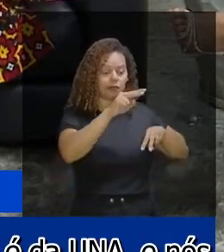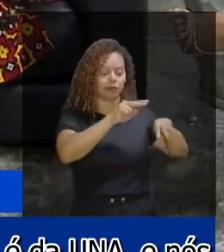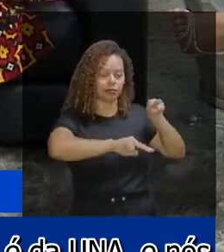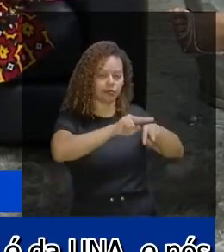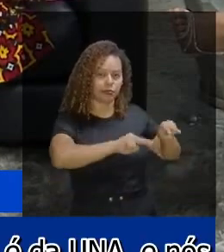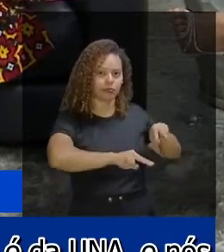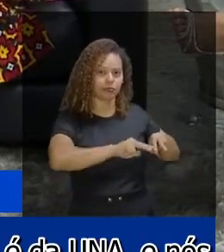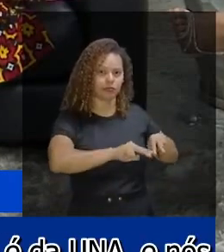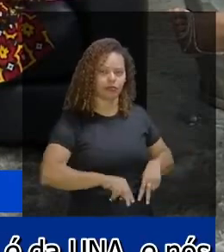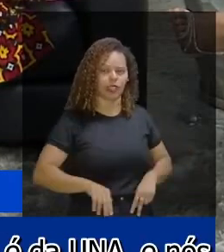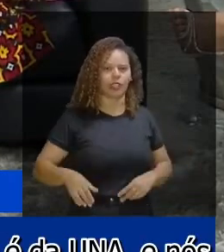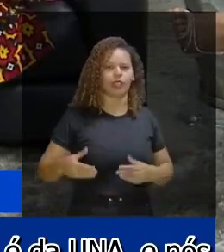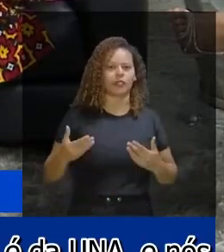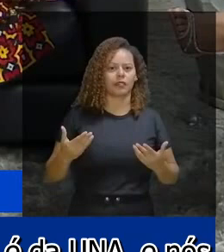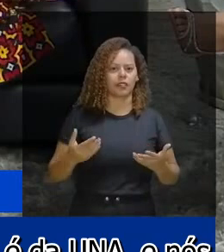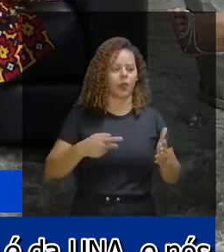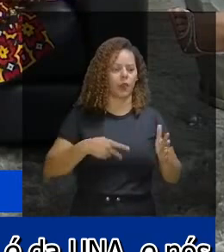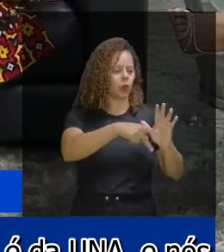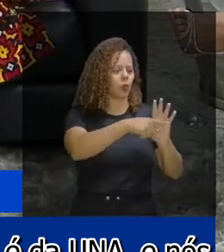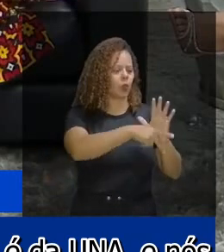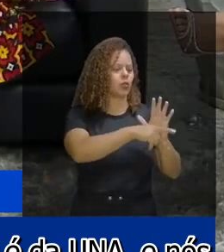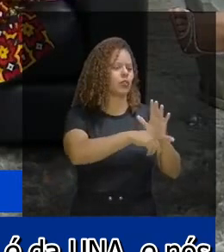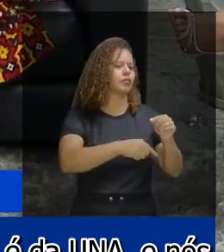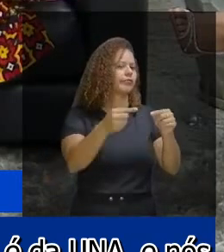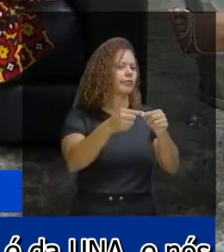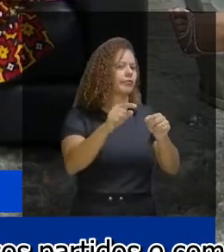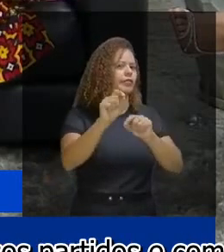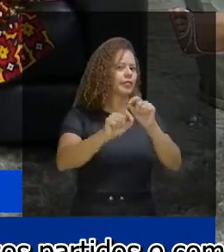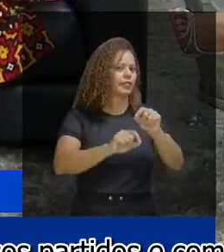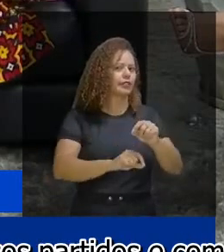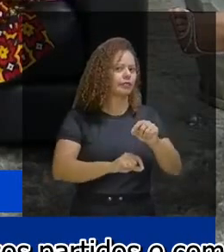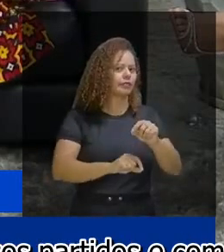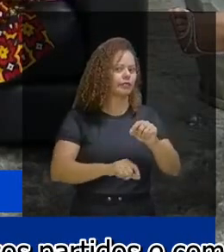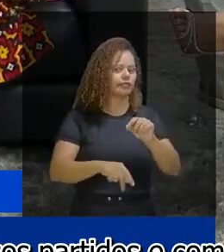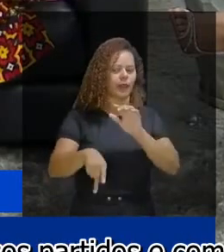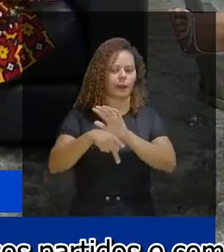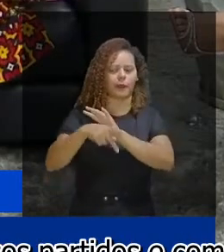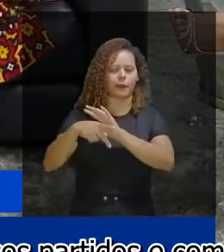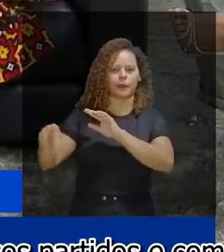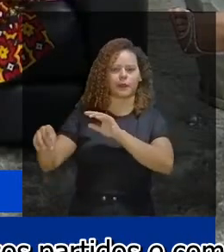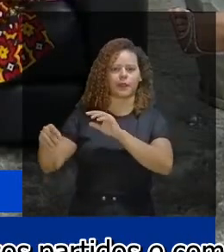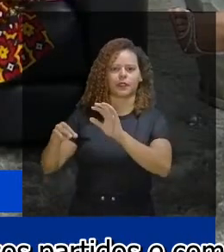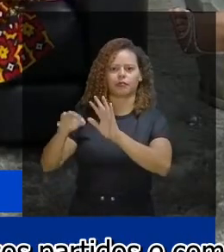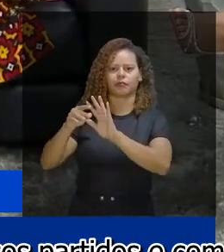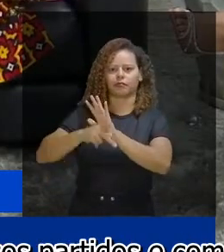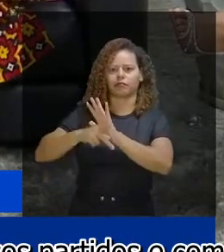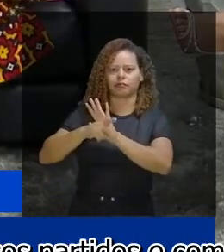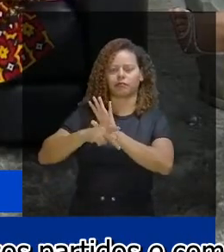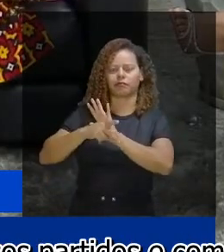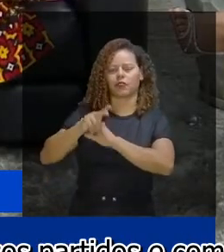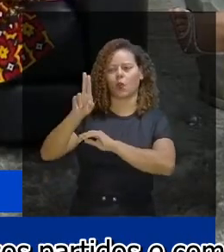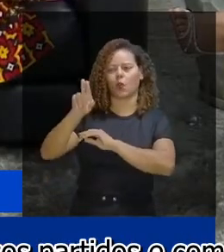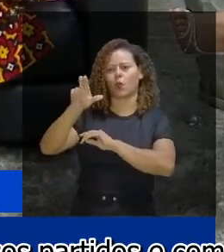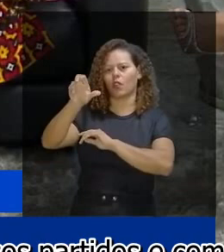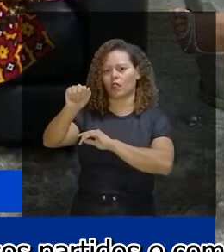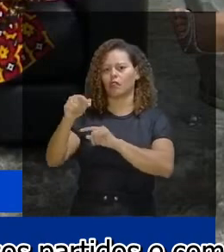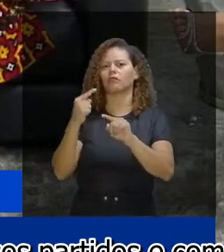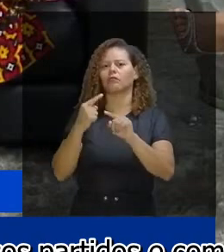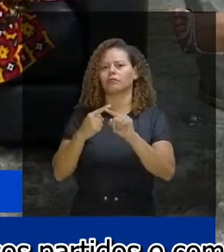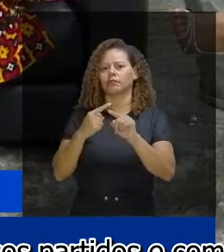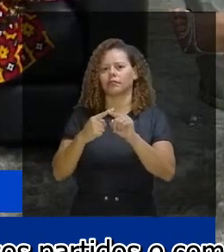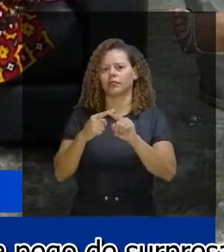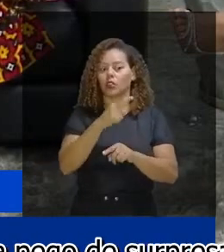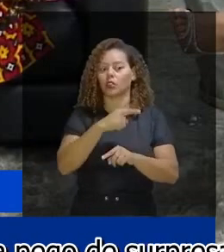aqui para vir e lançar esse projeto, que é da UNA, e nós estamos aderindo, nós nos preocupamos muito com nossos partidos e com os